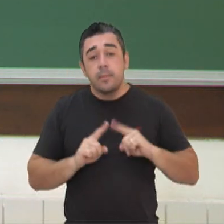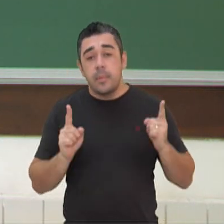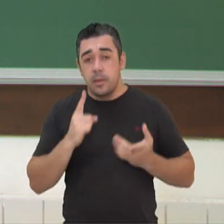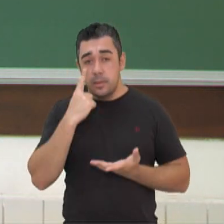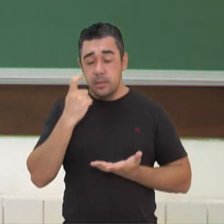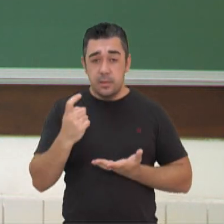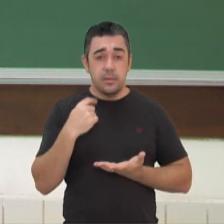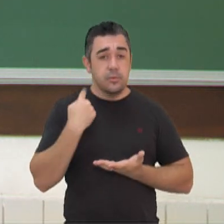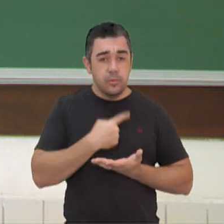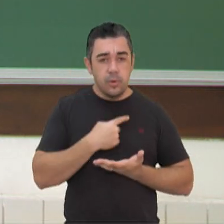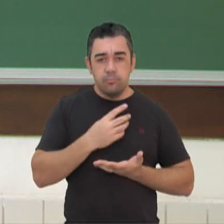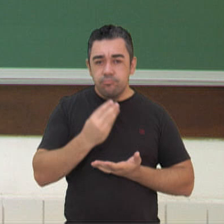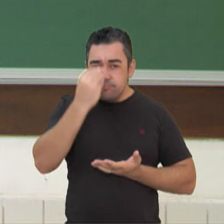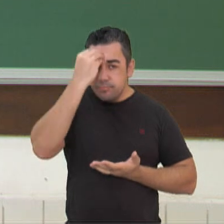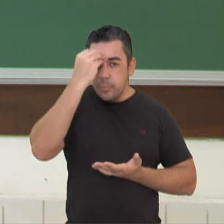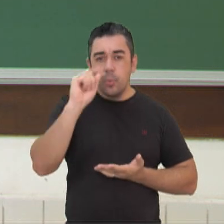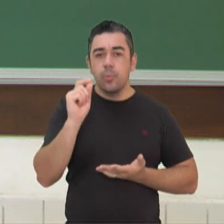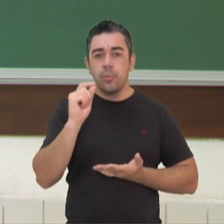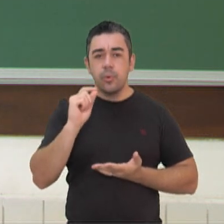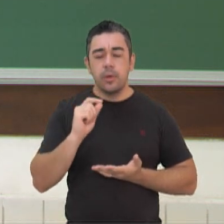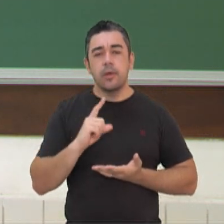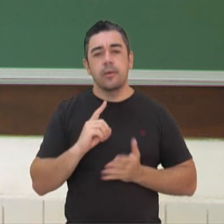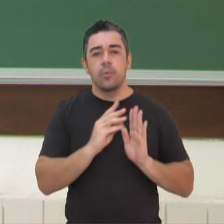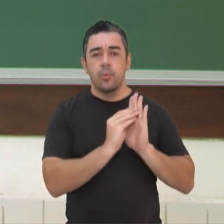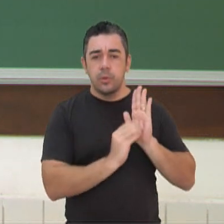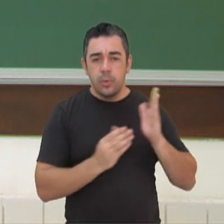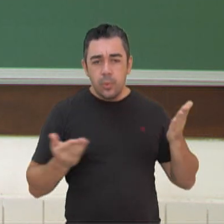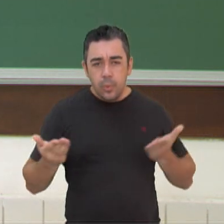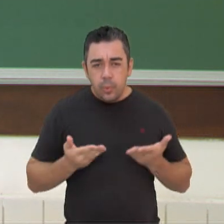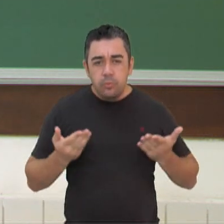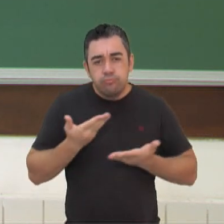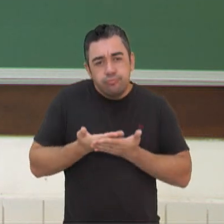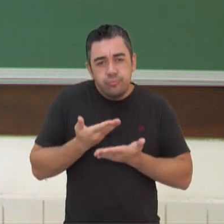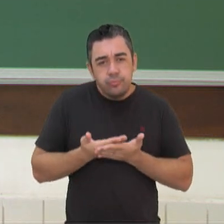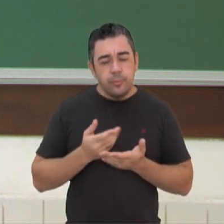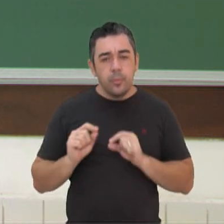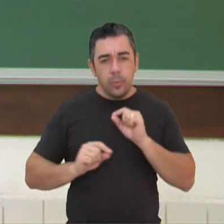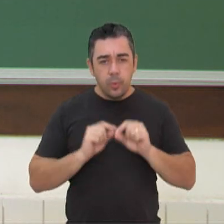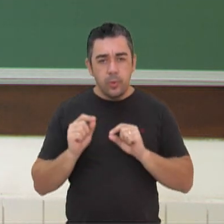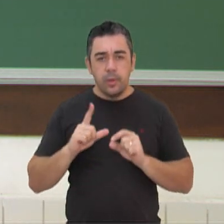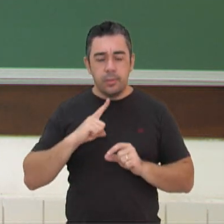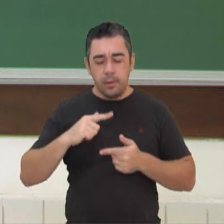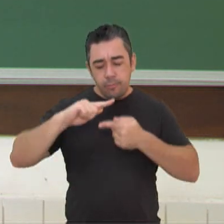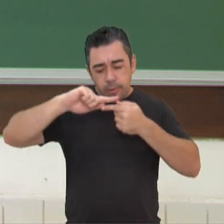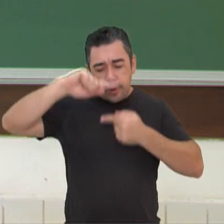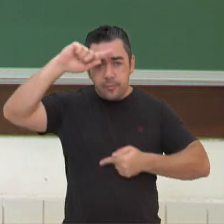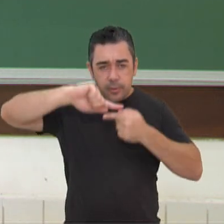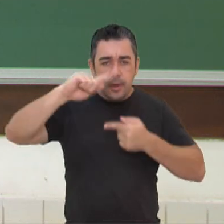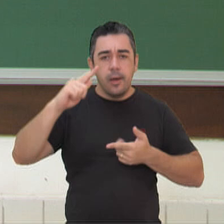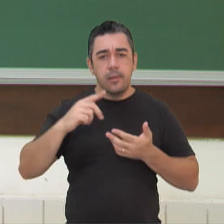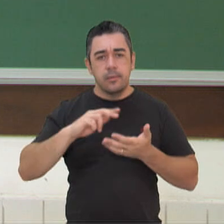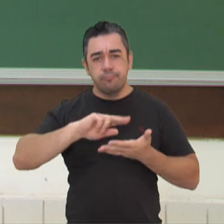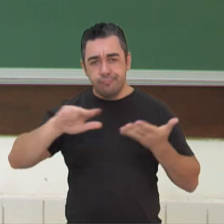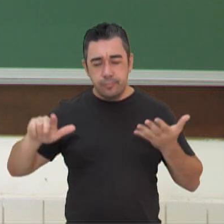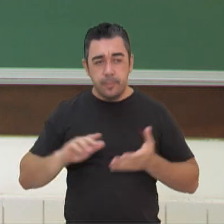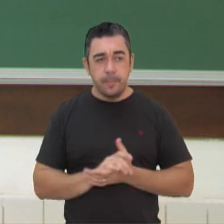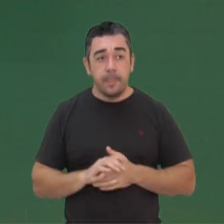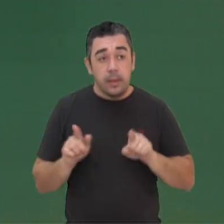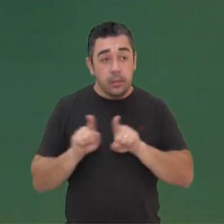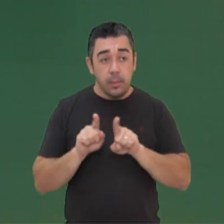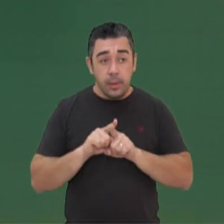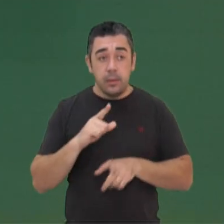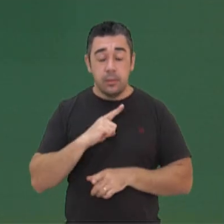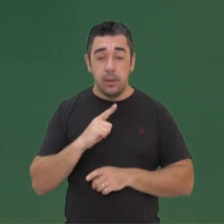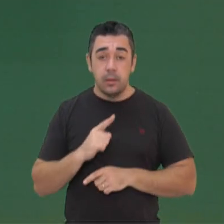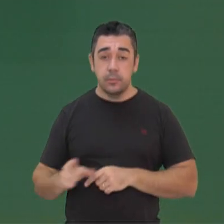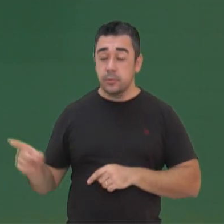para a gente fixar aqui o conteúdo de energia potencial gravitacional. Da mesma forma, a